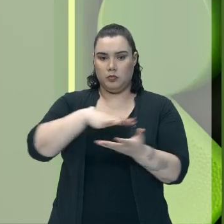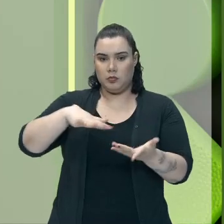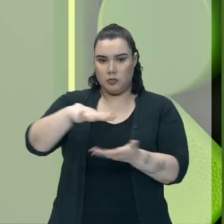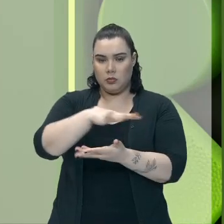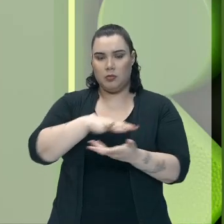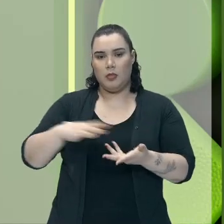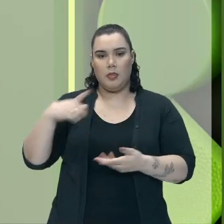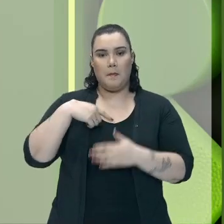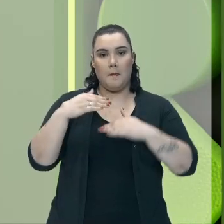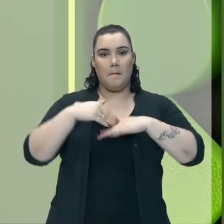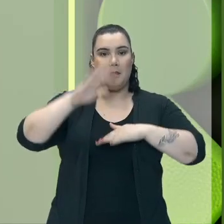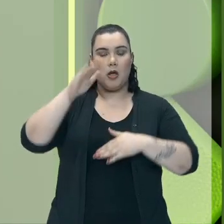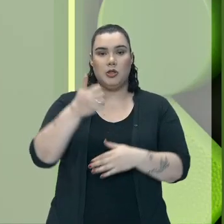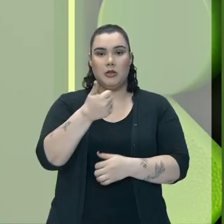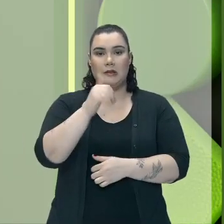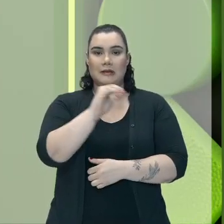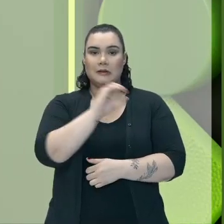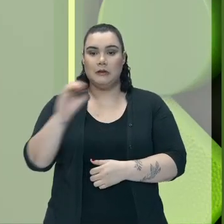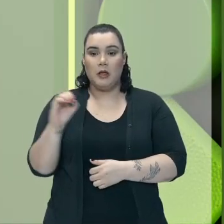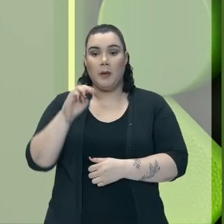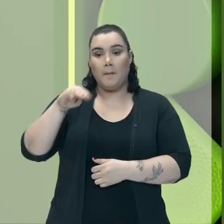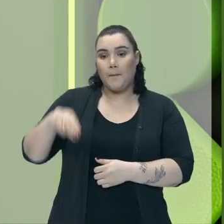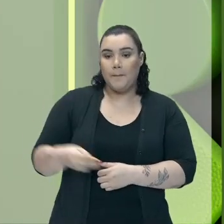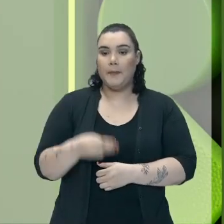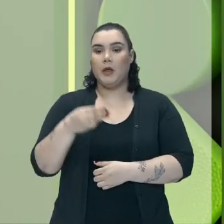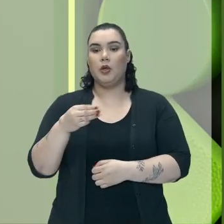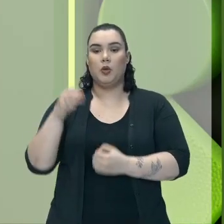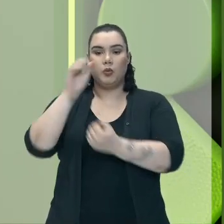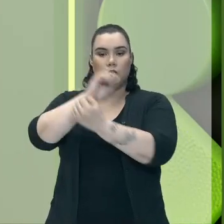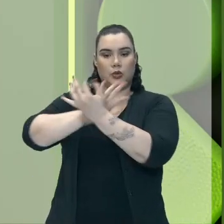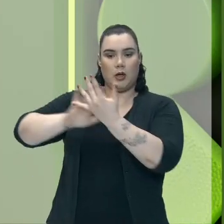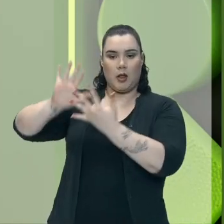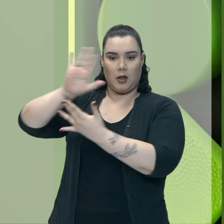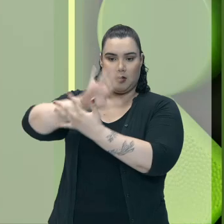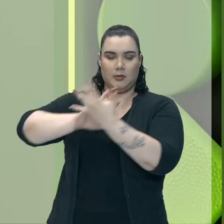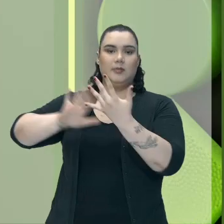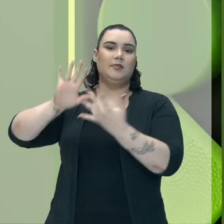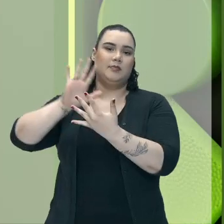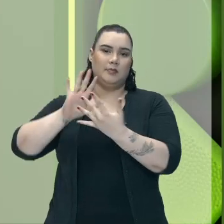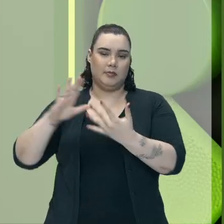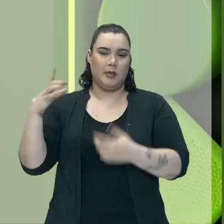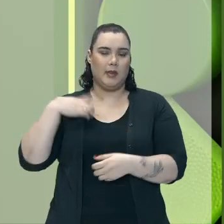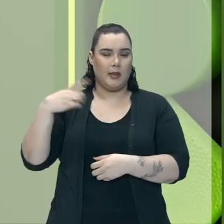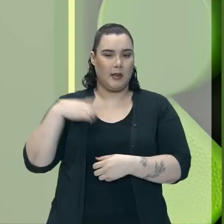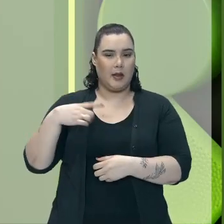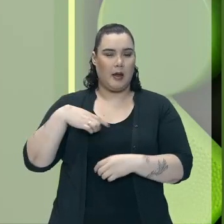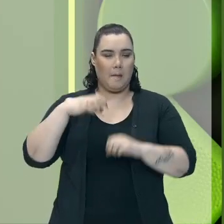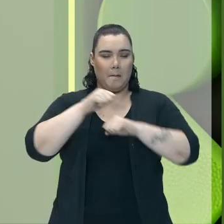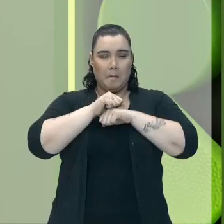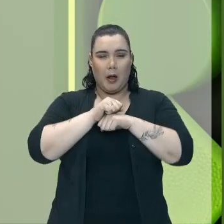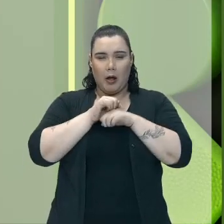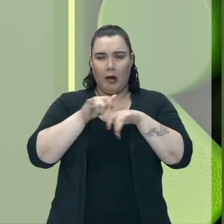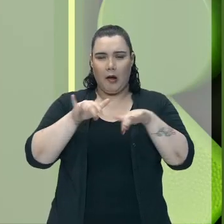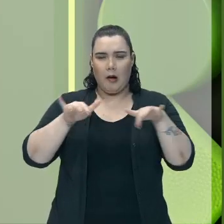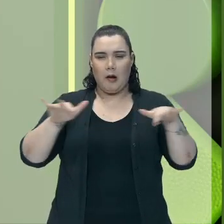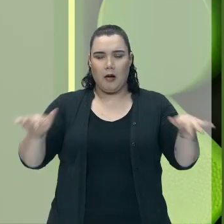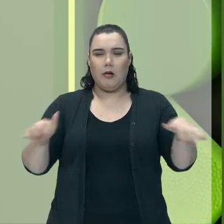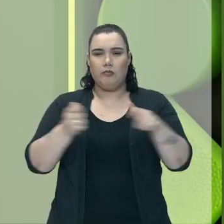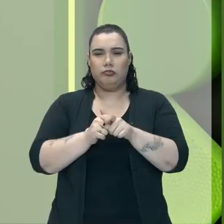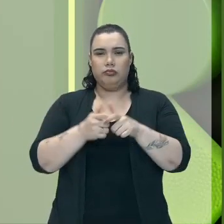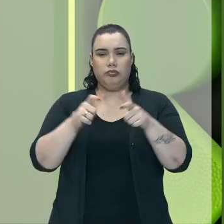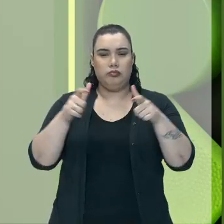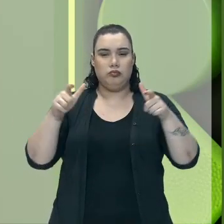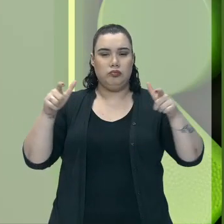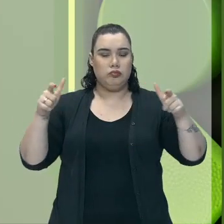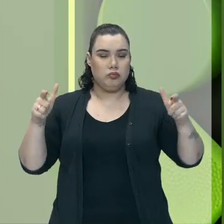de galáxias. Então, a nossa Via Láctea é só uma dessas galáxias entre mais de 100 milhões